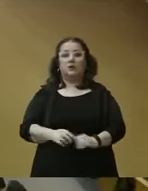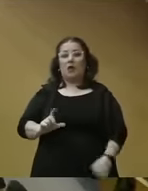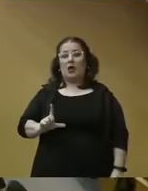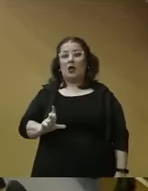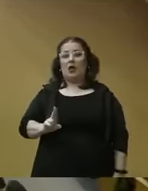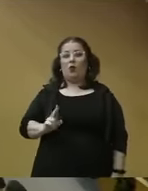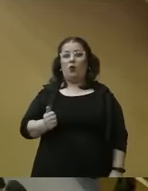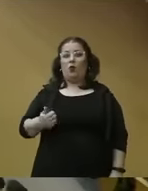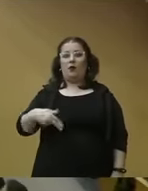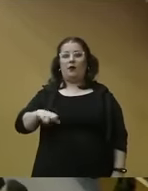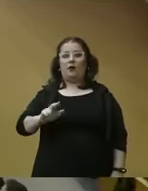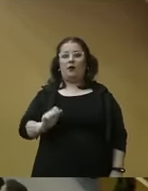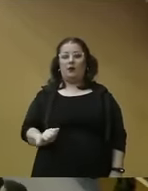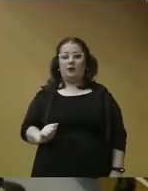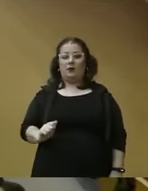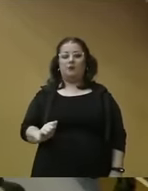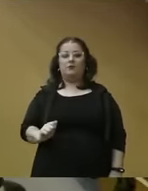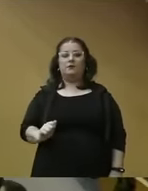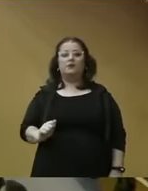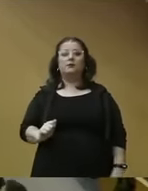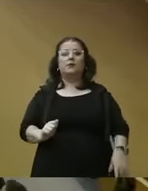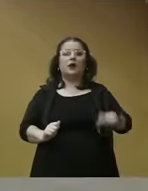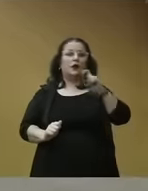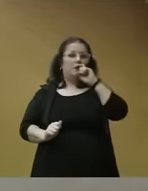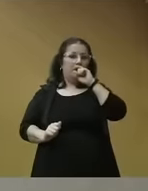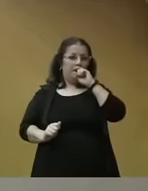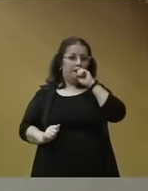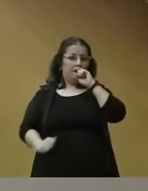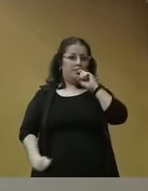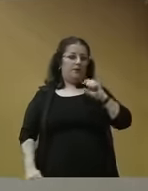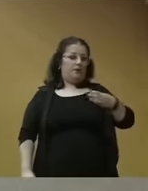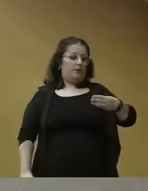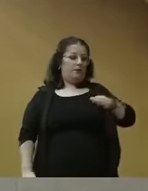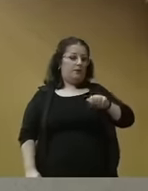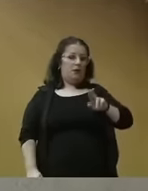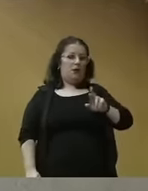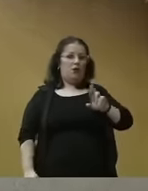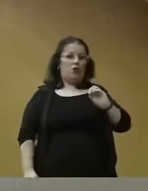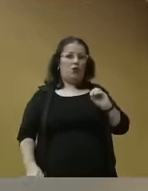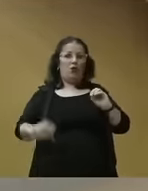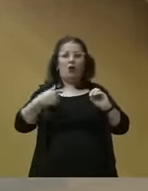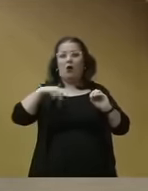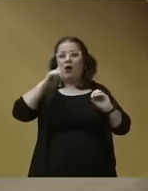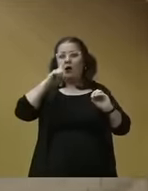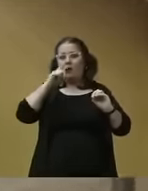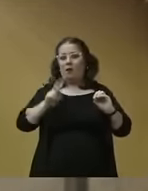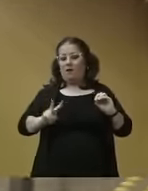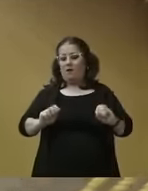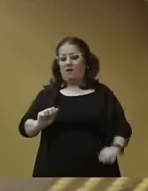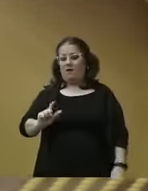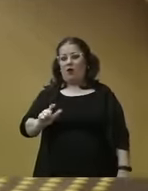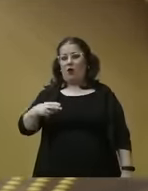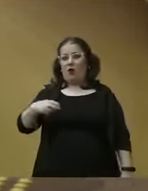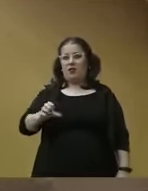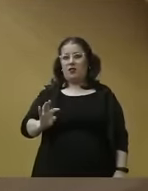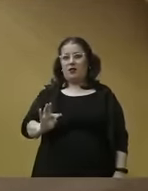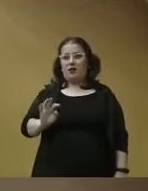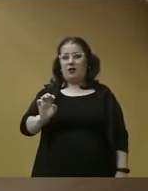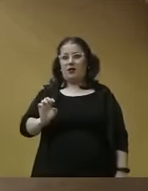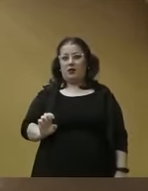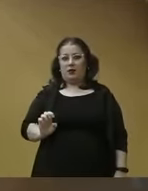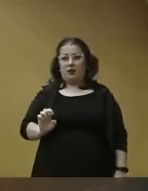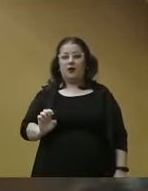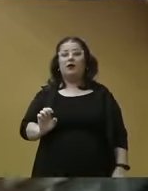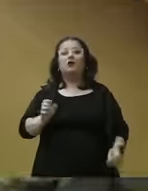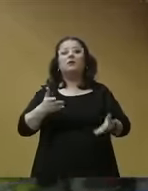Luana Helena Loureiro Alves dos Santos, filha de Mauro Alves dos Santos e Valnete Iraci Rosado